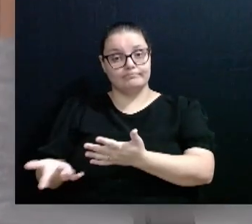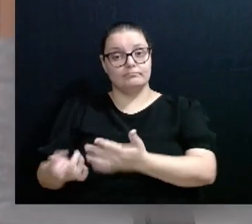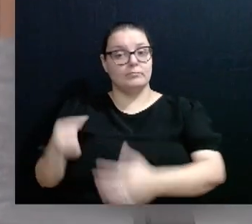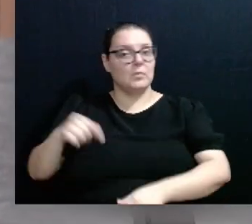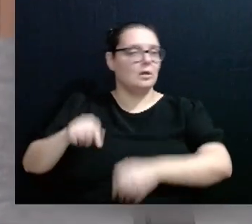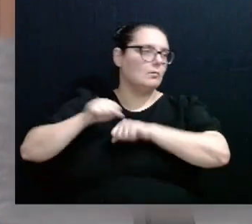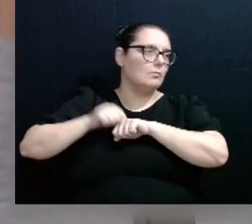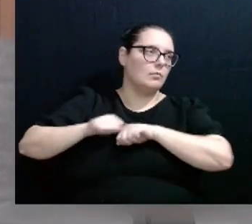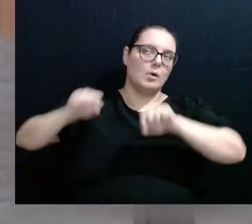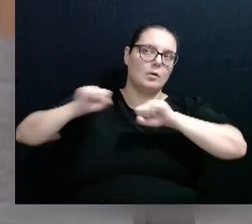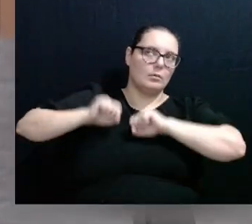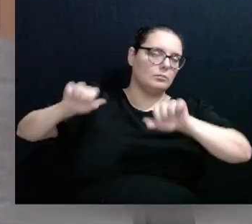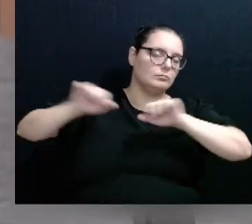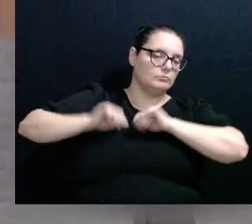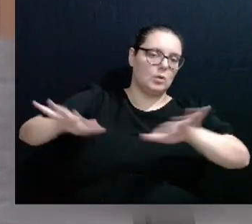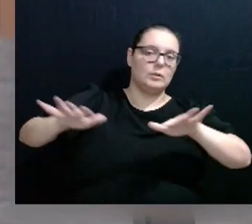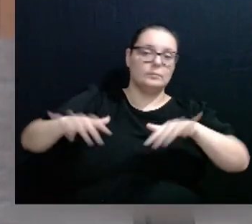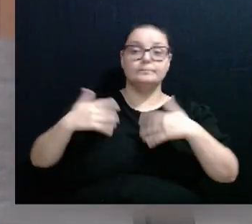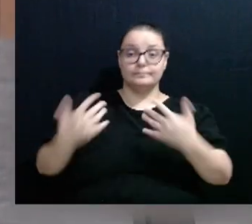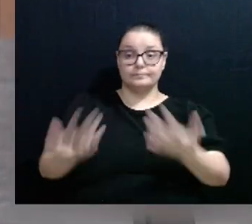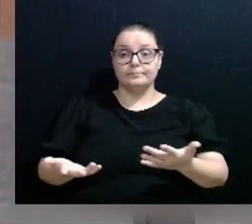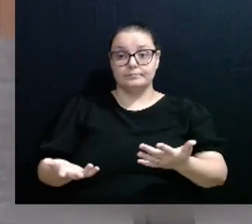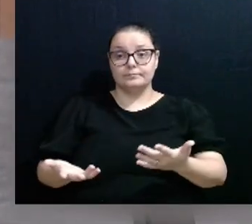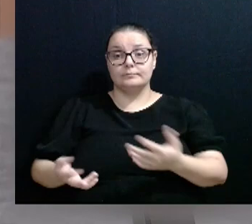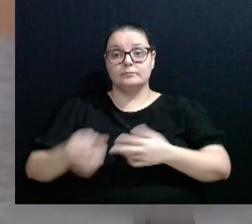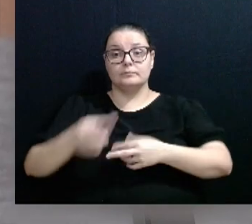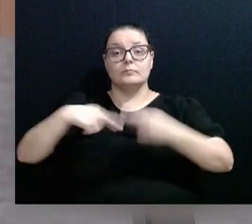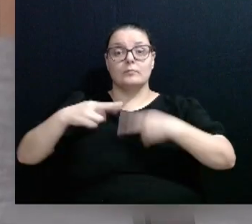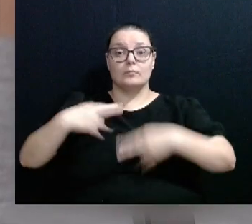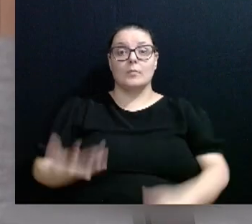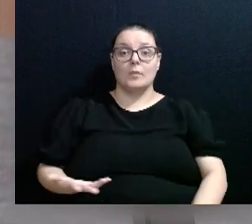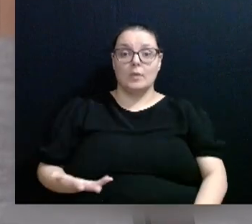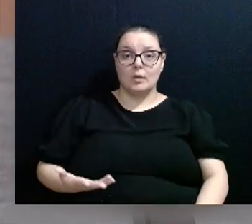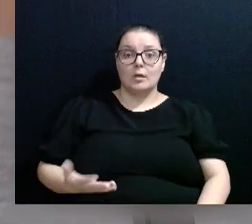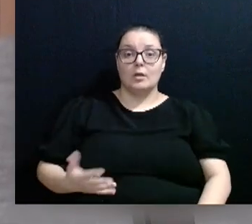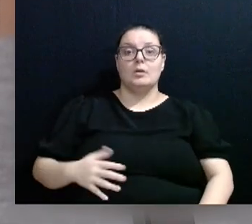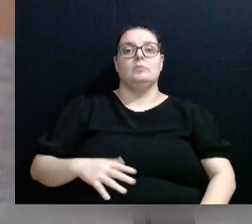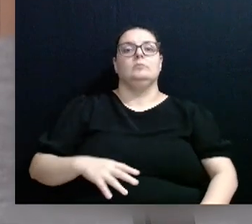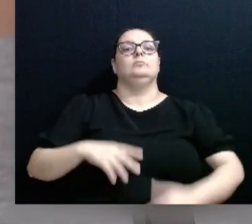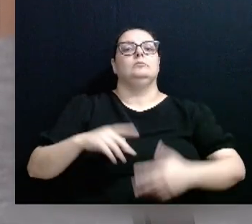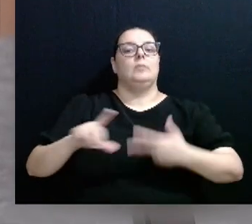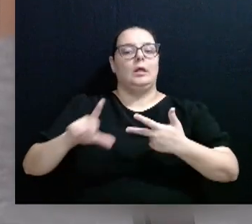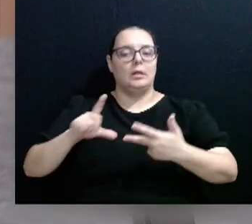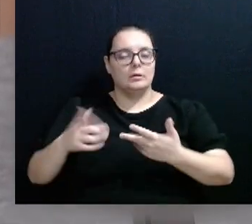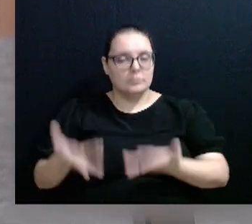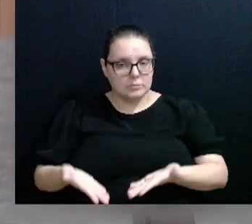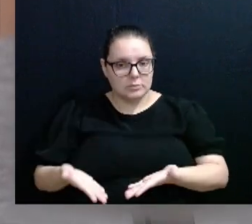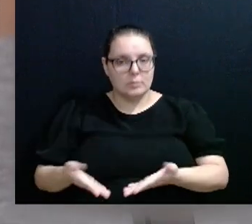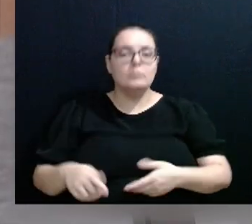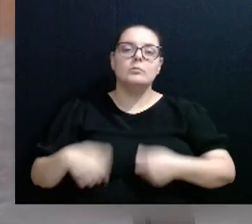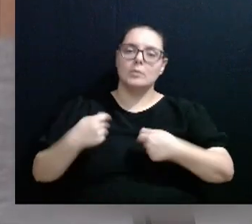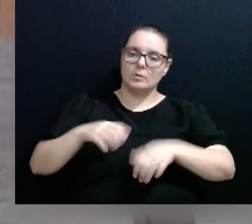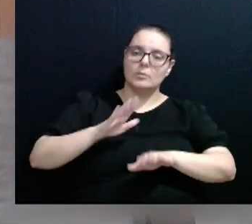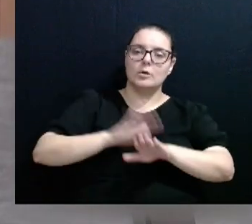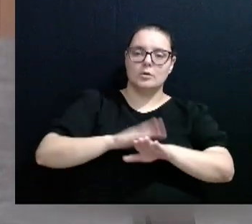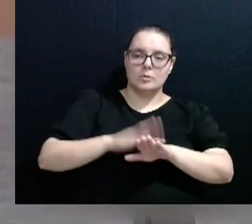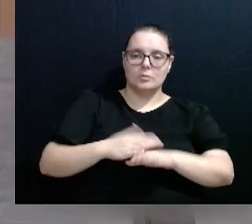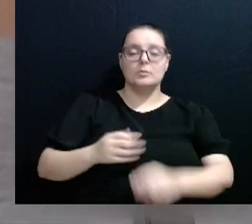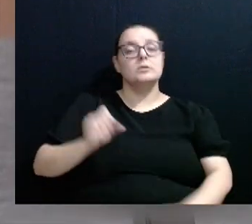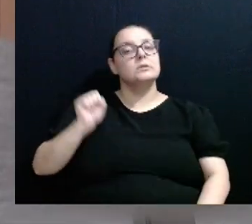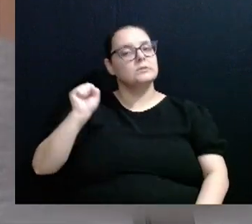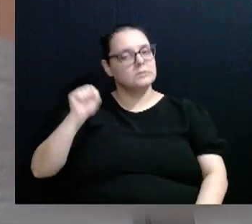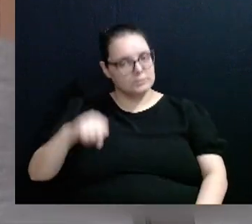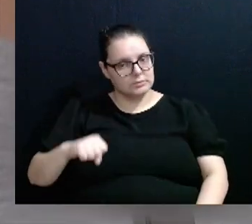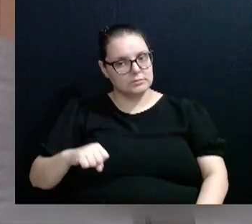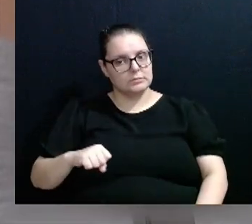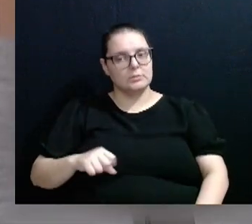grande. Em questão da casa, a instituição em si, nós temos que tomar uma providência sim e punir o vereador